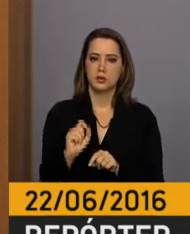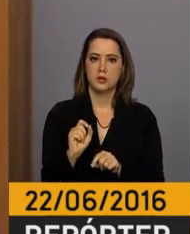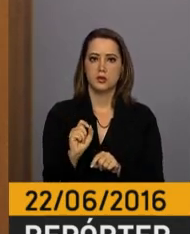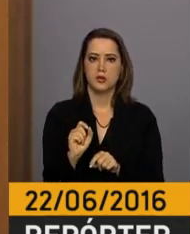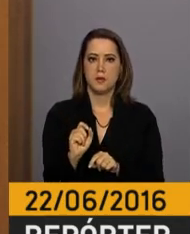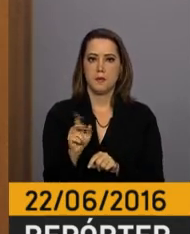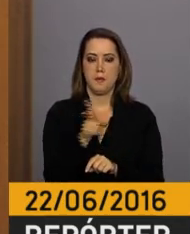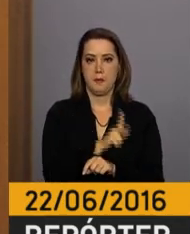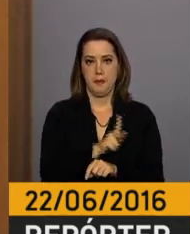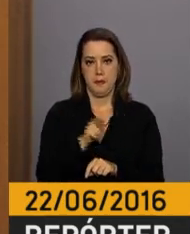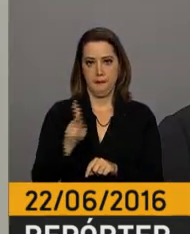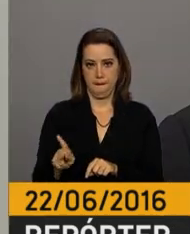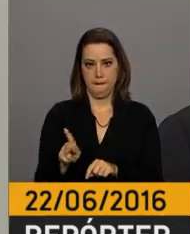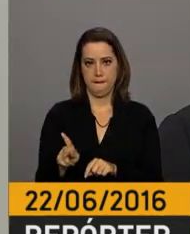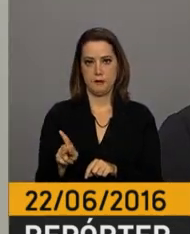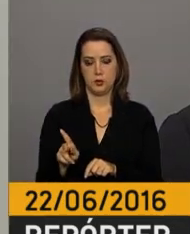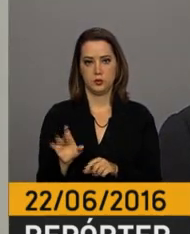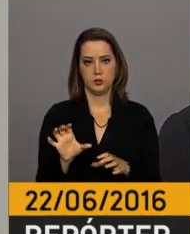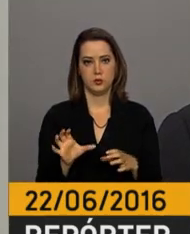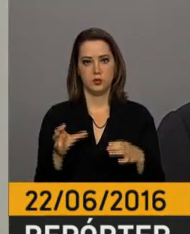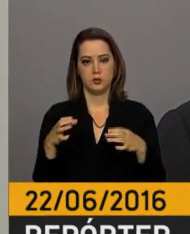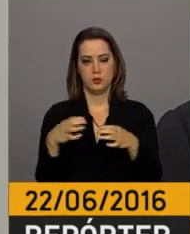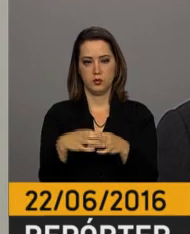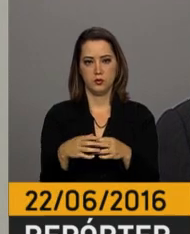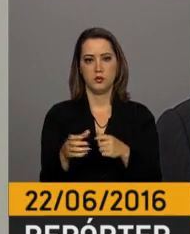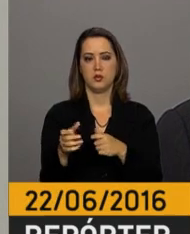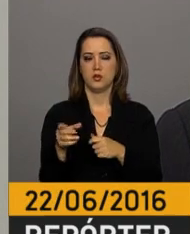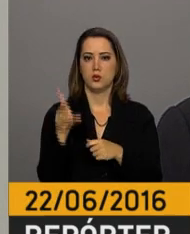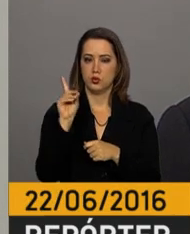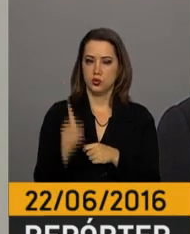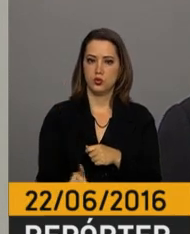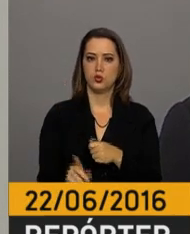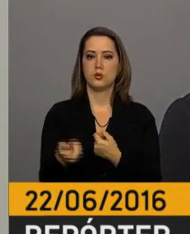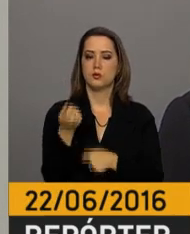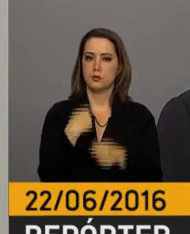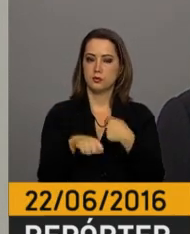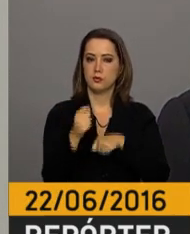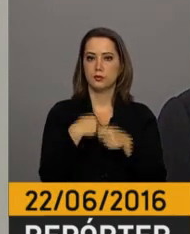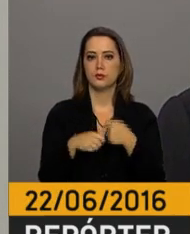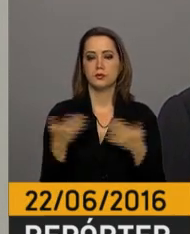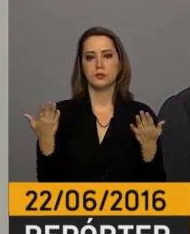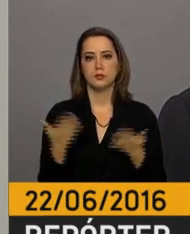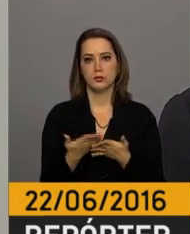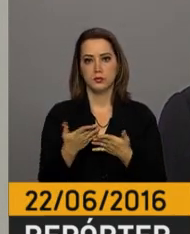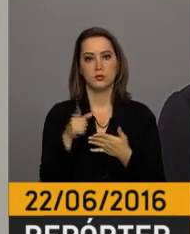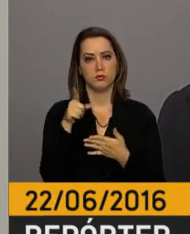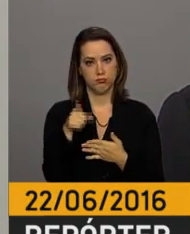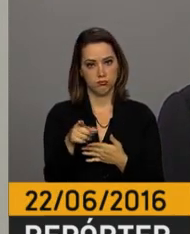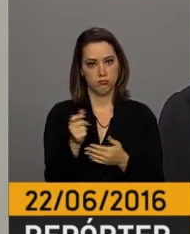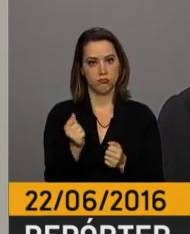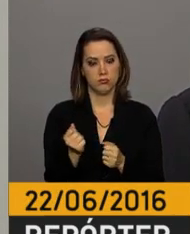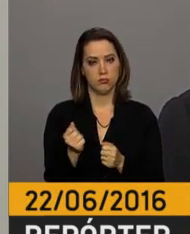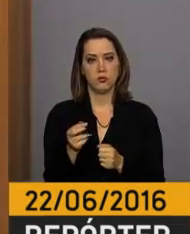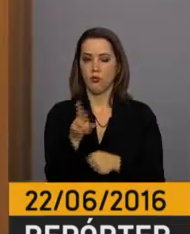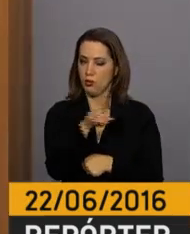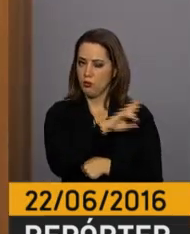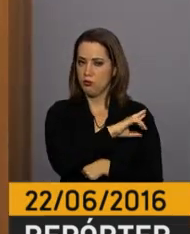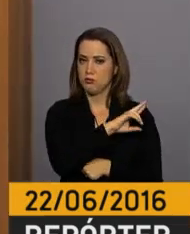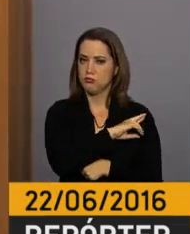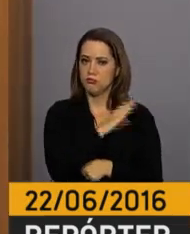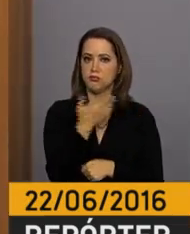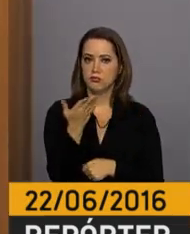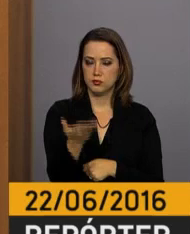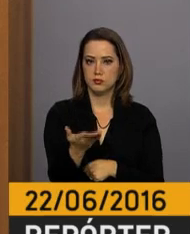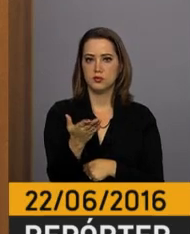internacional de direito e economia e nos ombros dele reposa a onerosa agenda de um